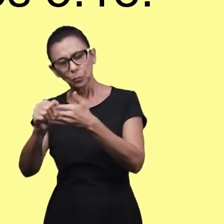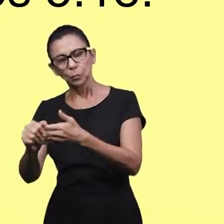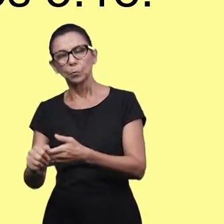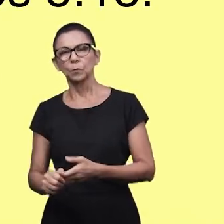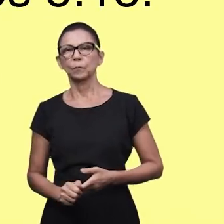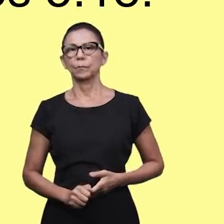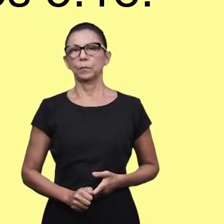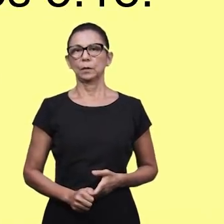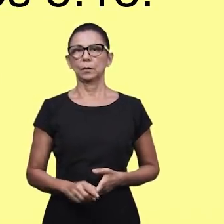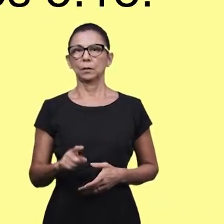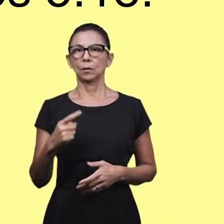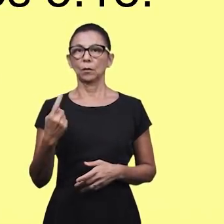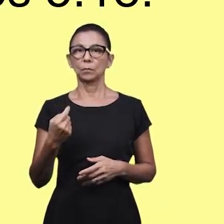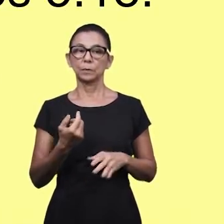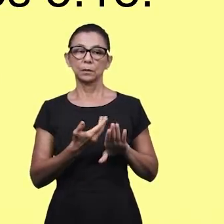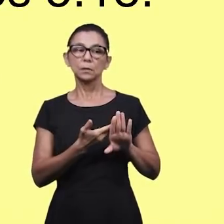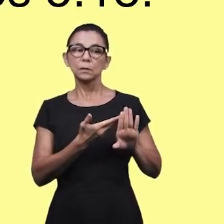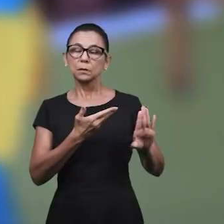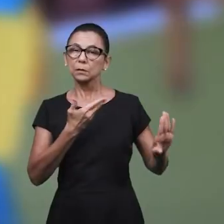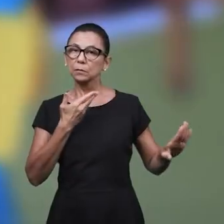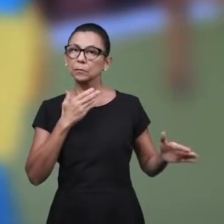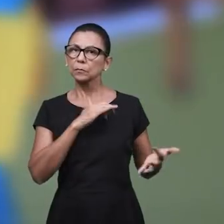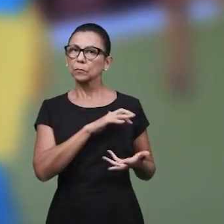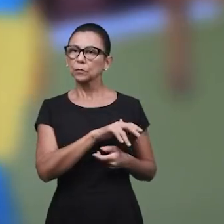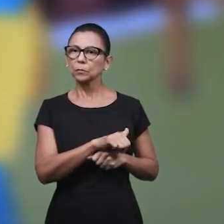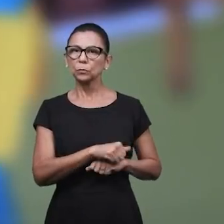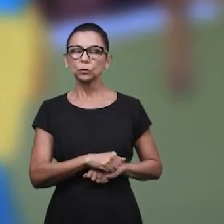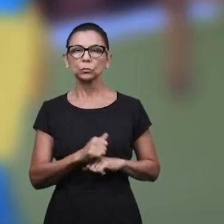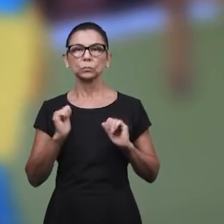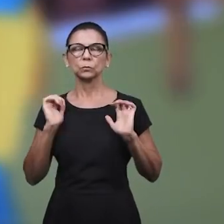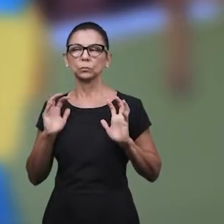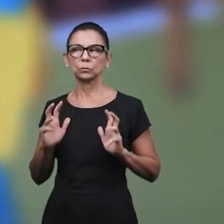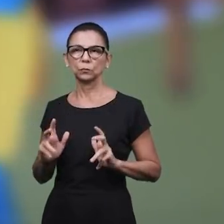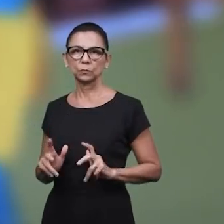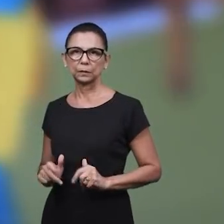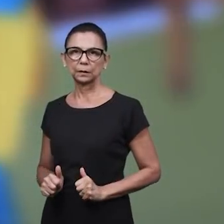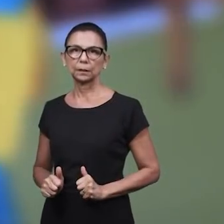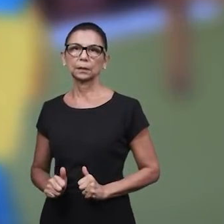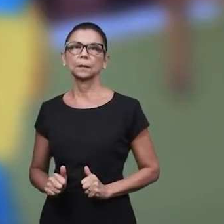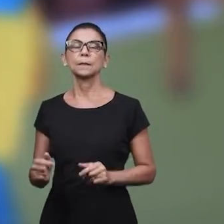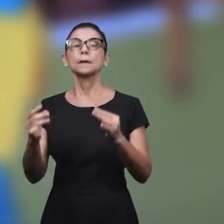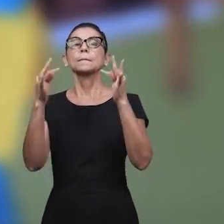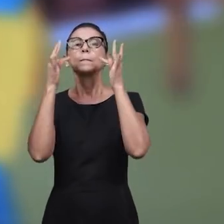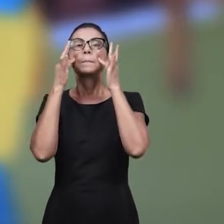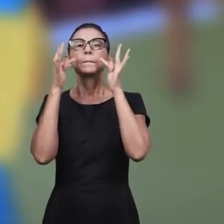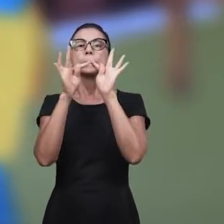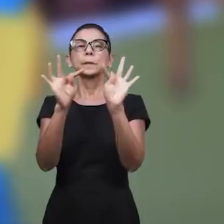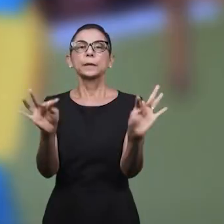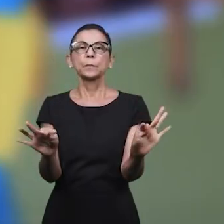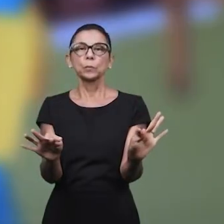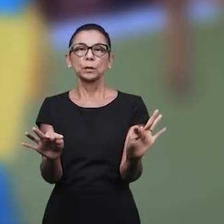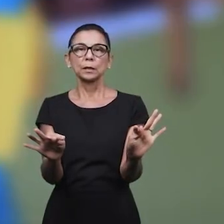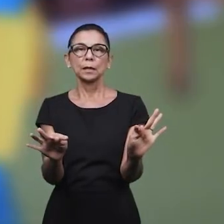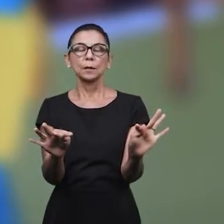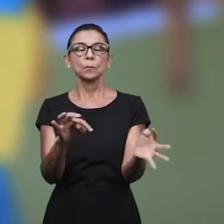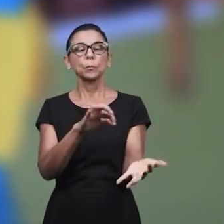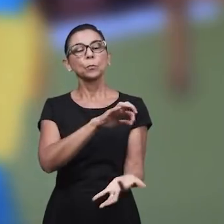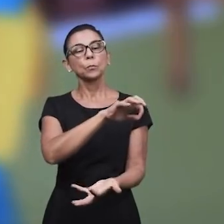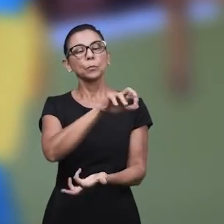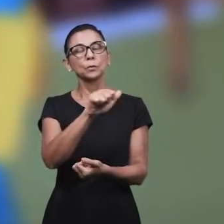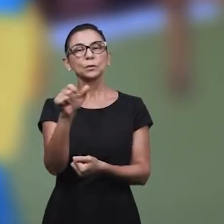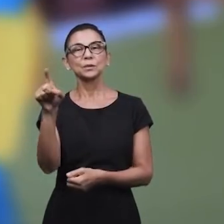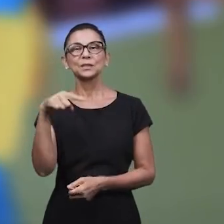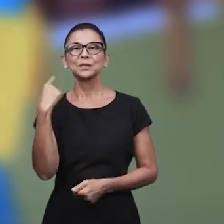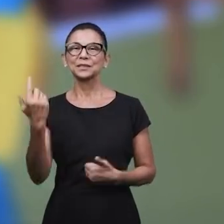santificação. Precisamos mostrar a todos que, através do nosso modo de viver, somos servos